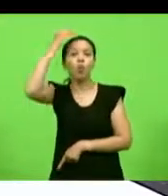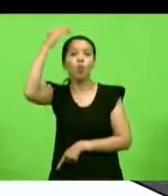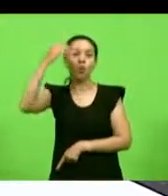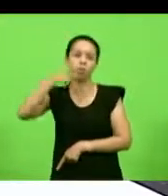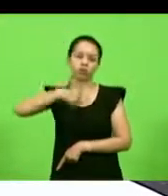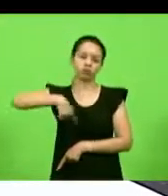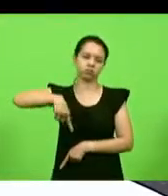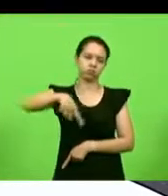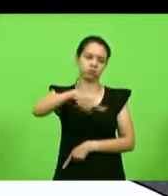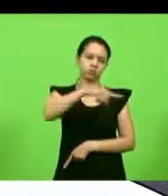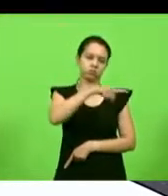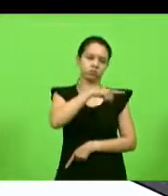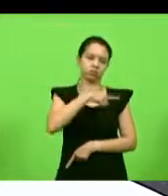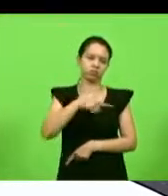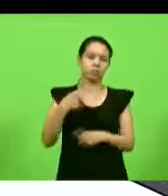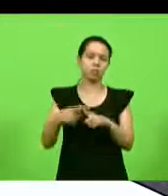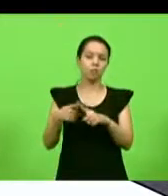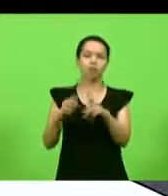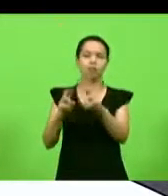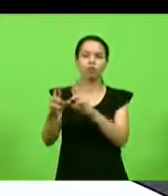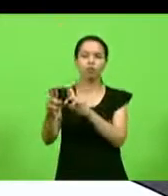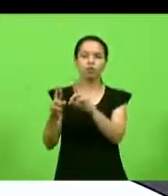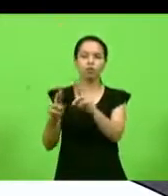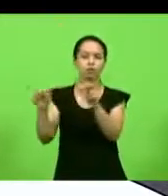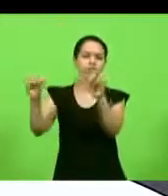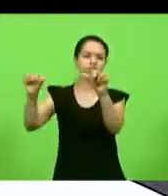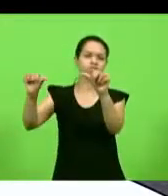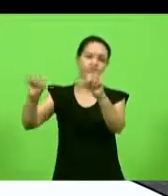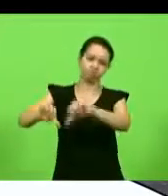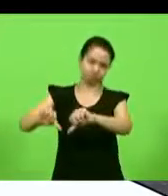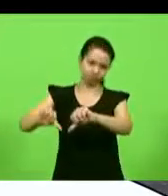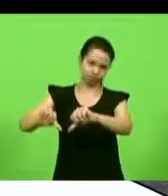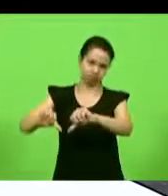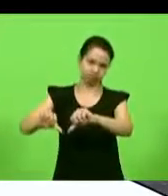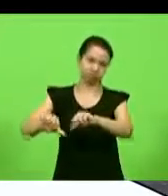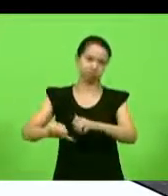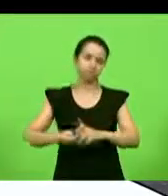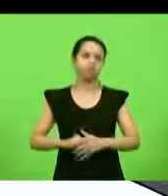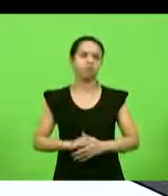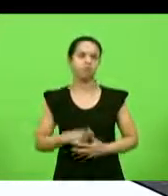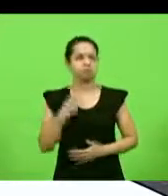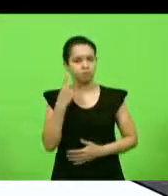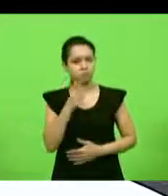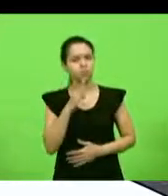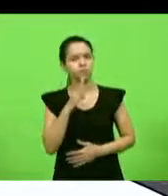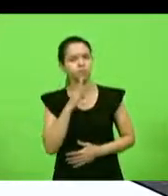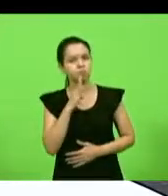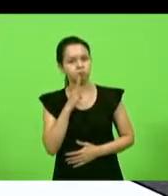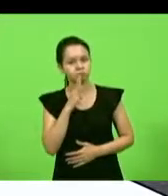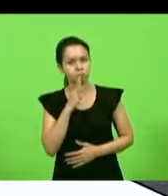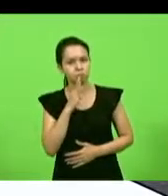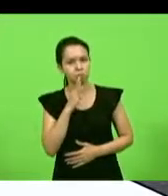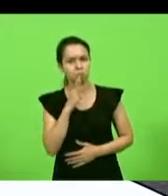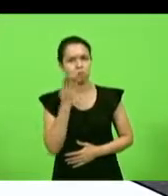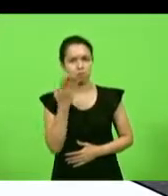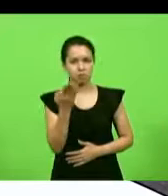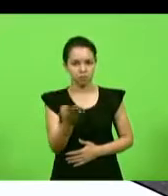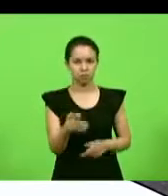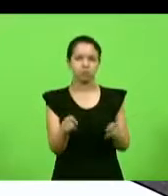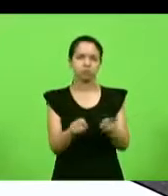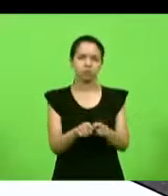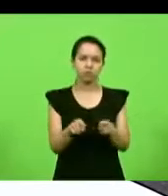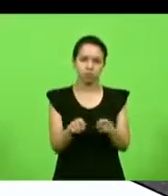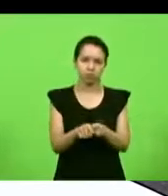pela situação dessas rodovias, deputado Berlanda. Vossa Excelência é usuário também